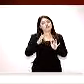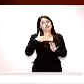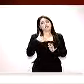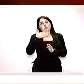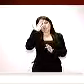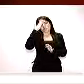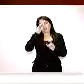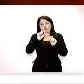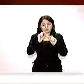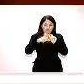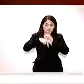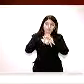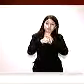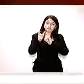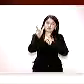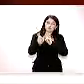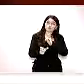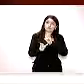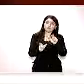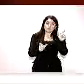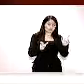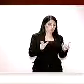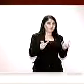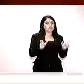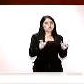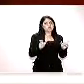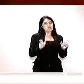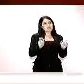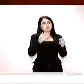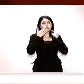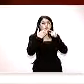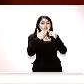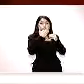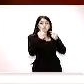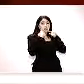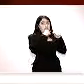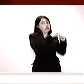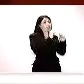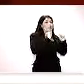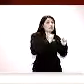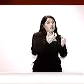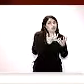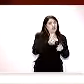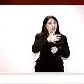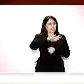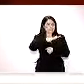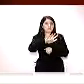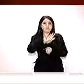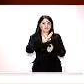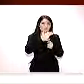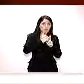razões recursais Em ambos os casos podem ser parcialmente acolhidas no item 455